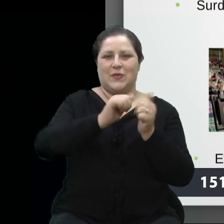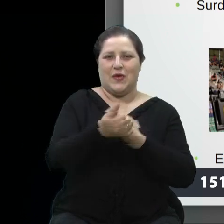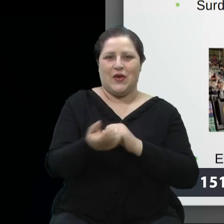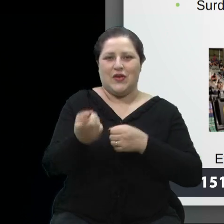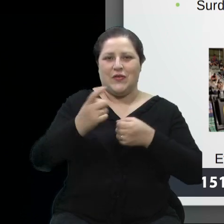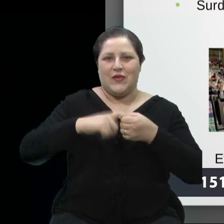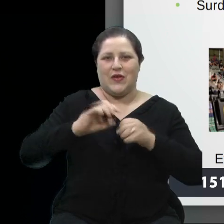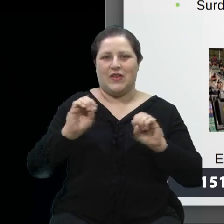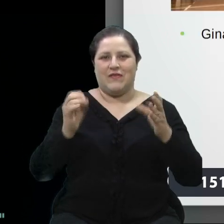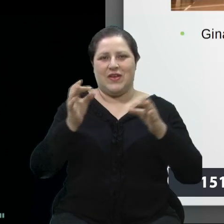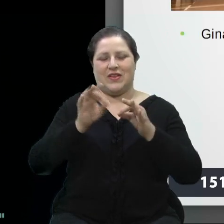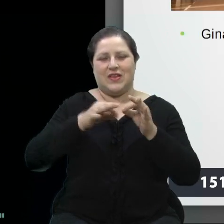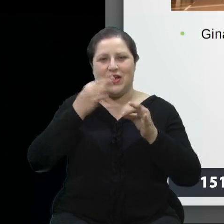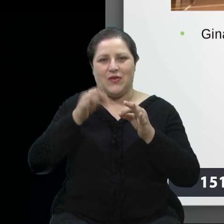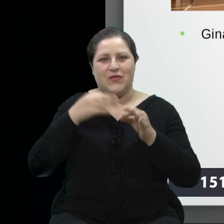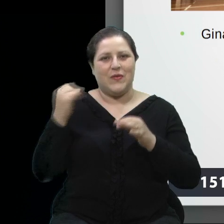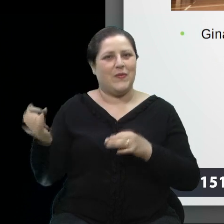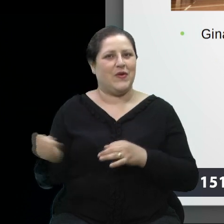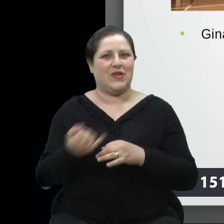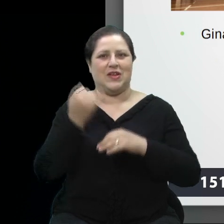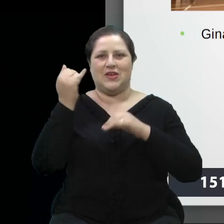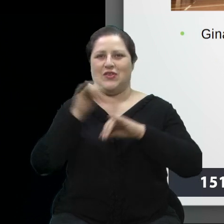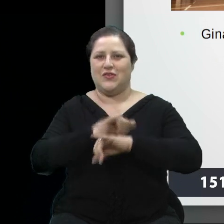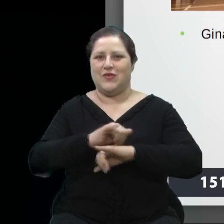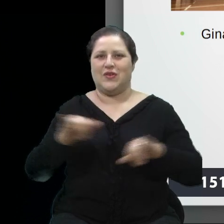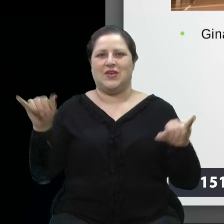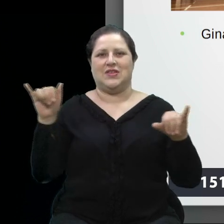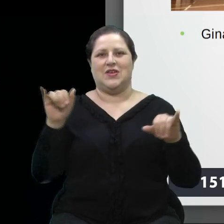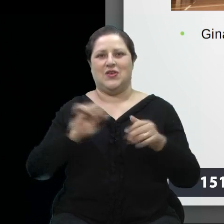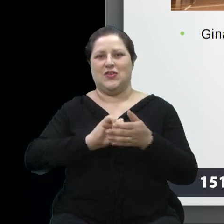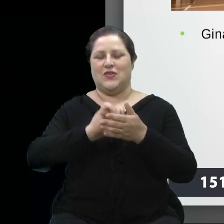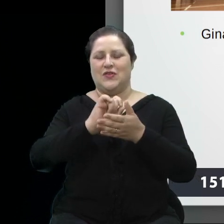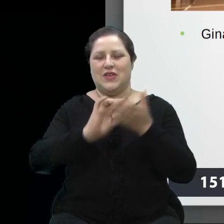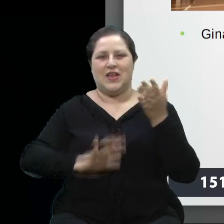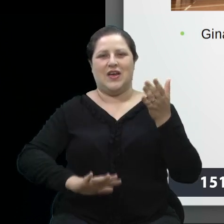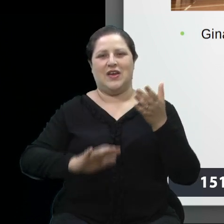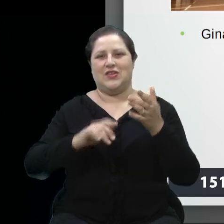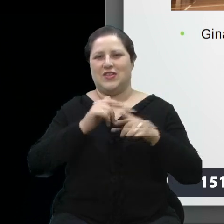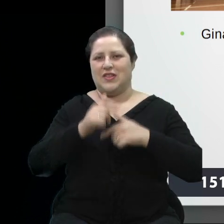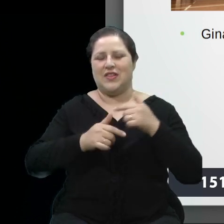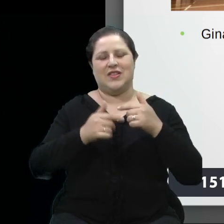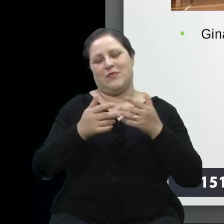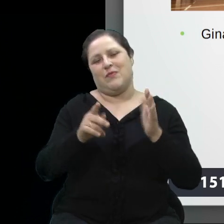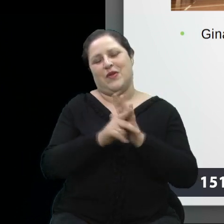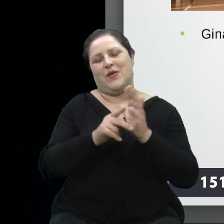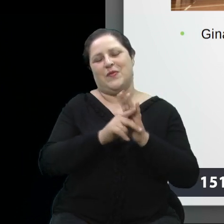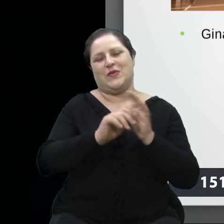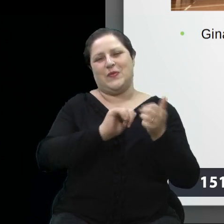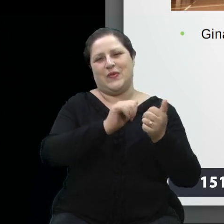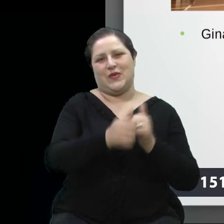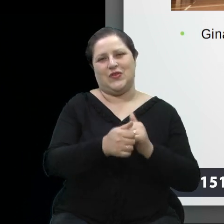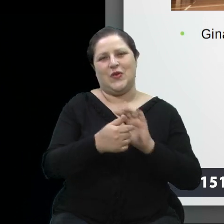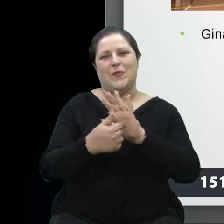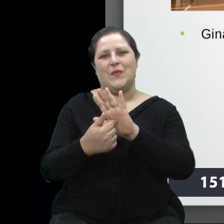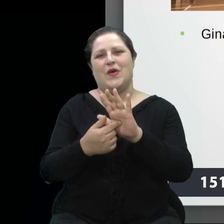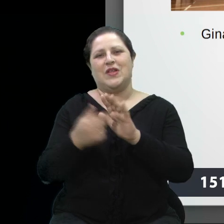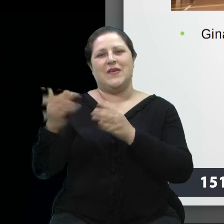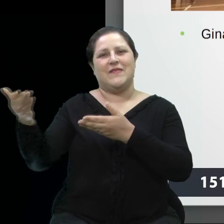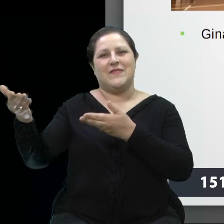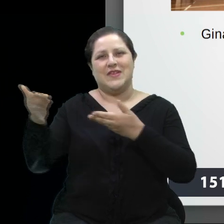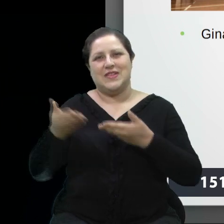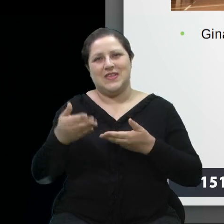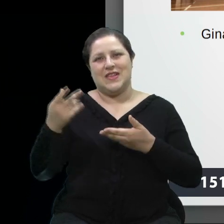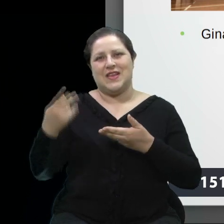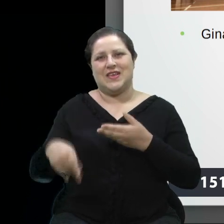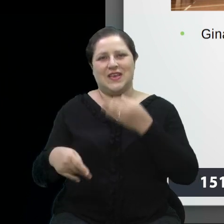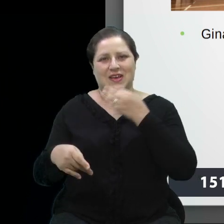fundamental para a divulgação da atividade esportiva. Aqui eu fiz questão de trazer a visita deles aqui em Caxias do